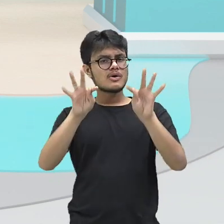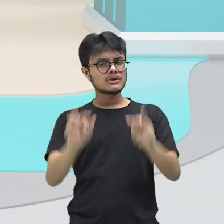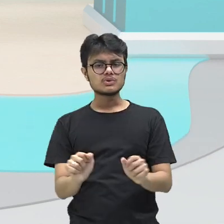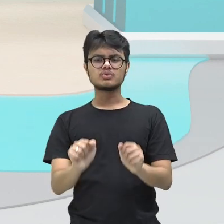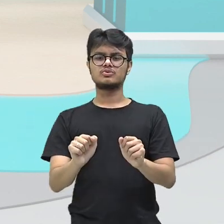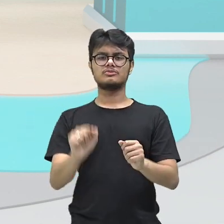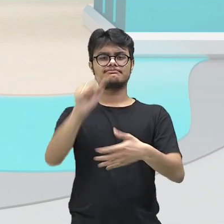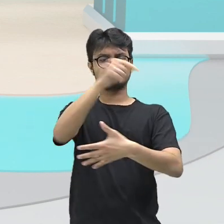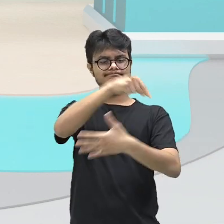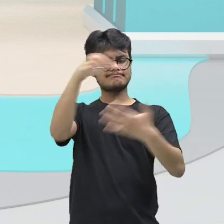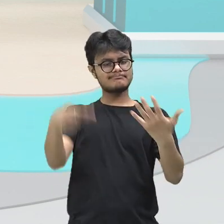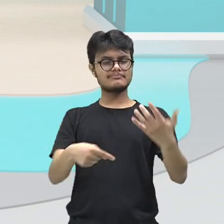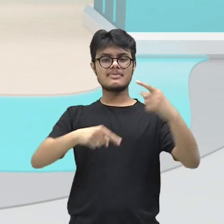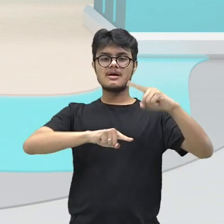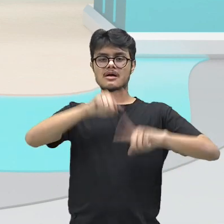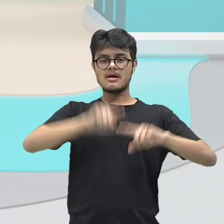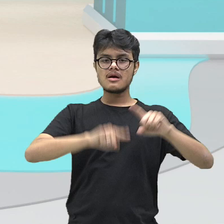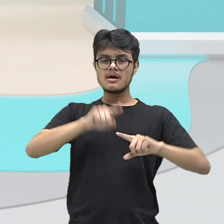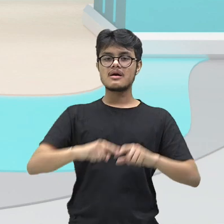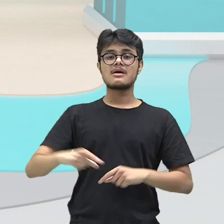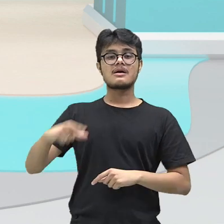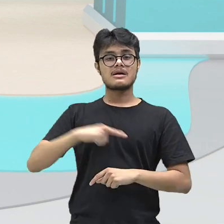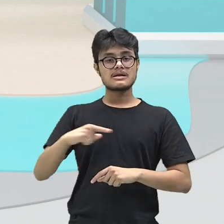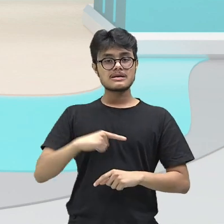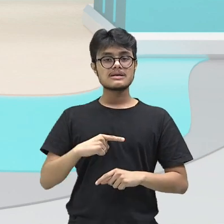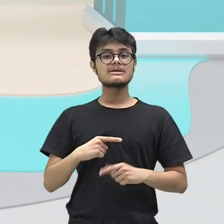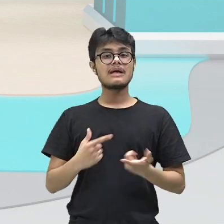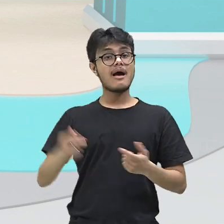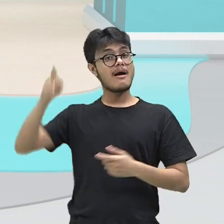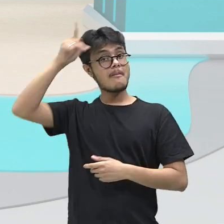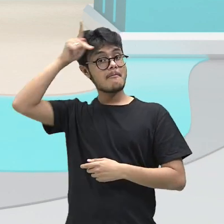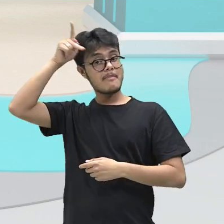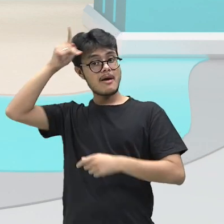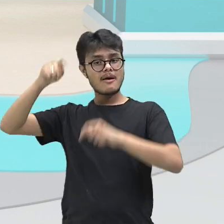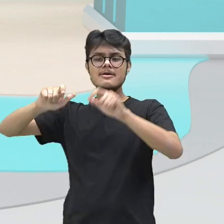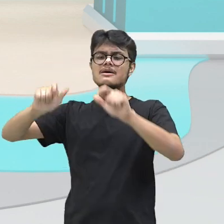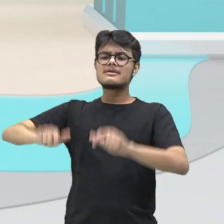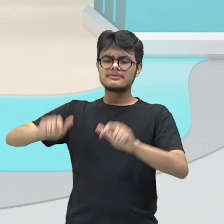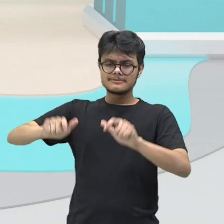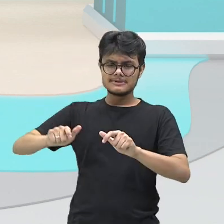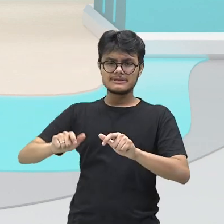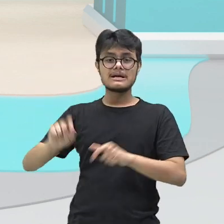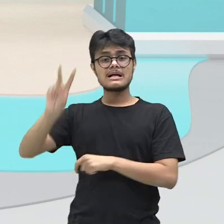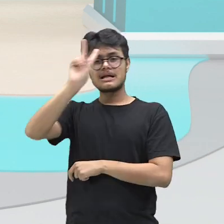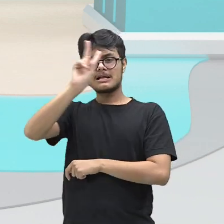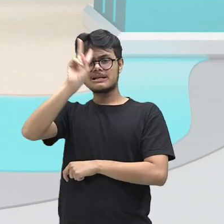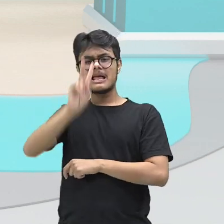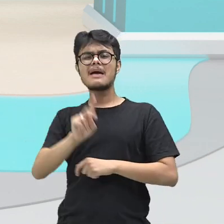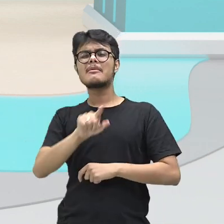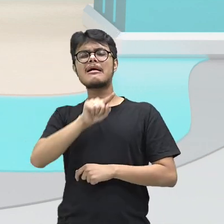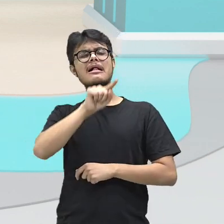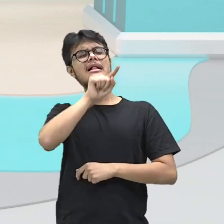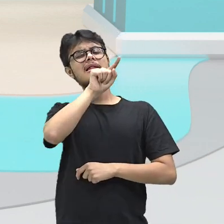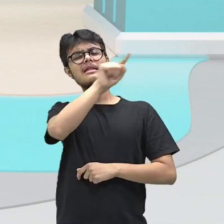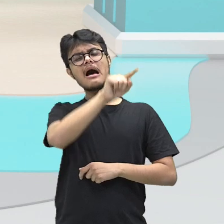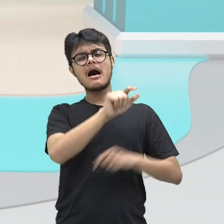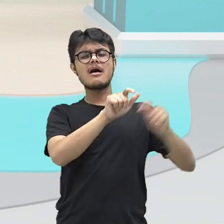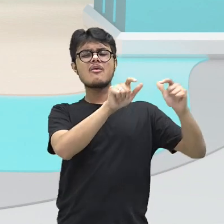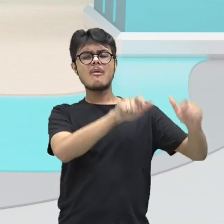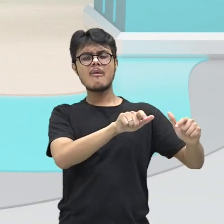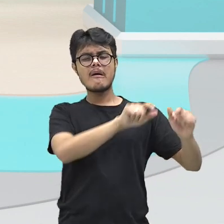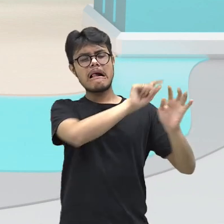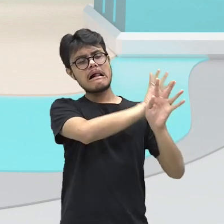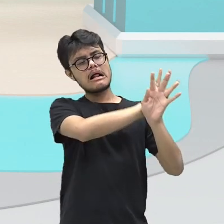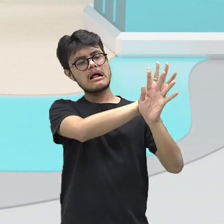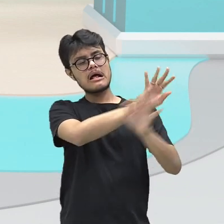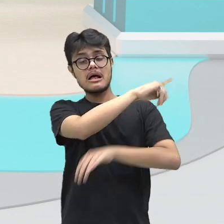festival folclórico são os nossos artistas parintinenses que lá no carnaval, lembra que a gente viu do carnaval que tem aquele desfile da escola de